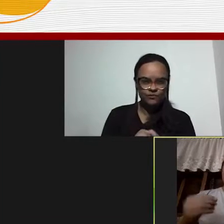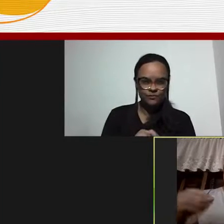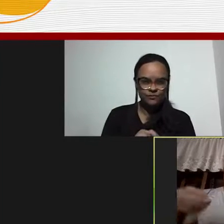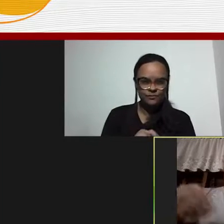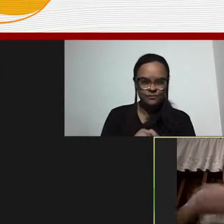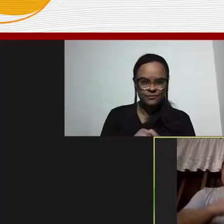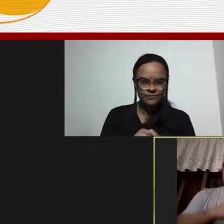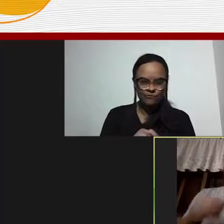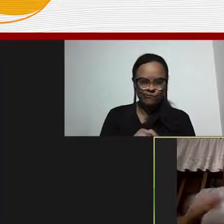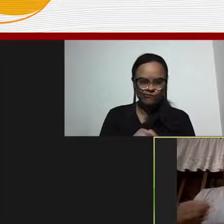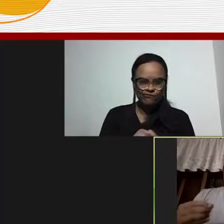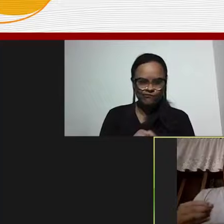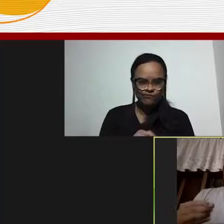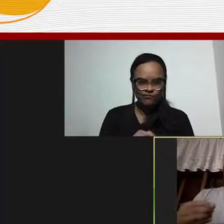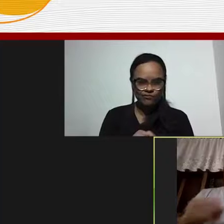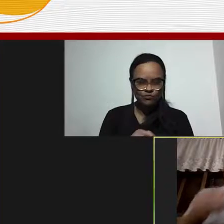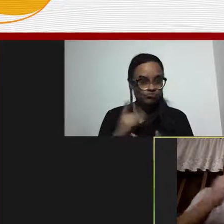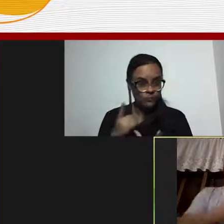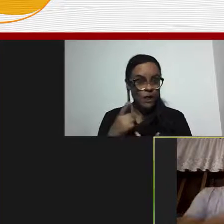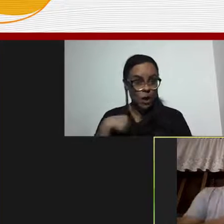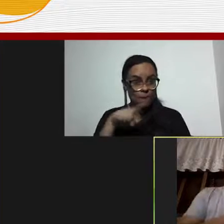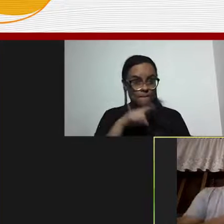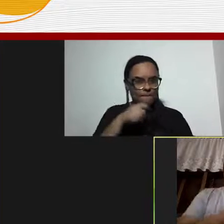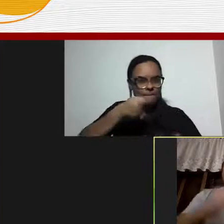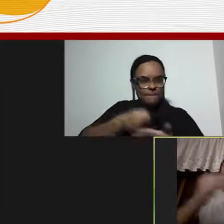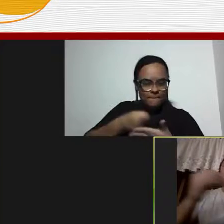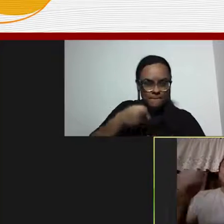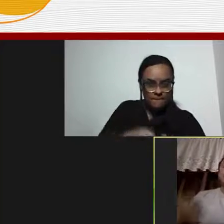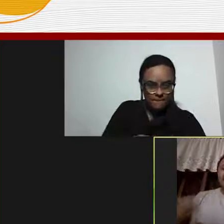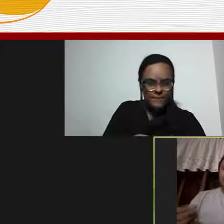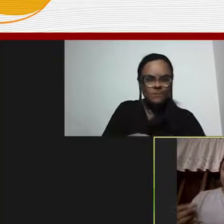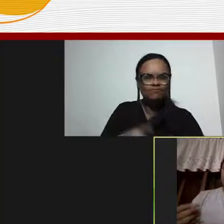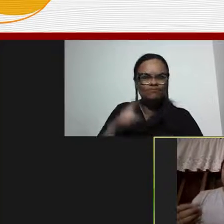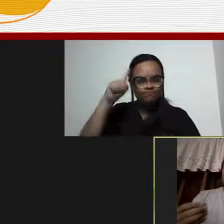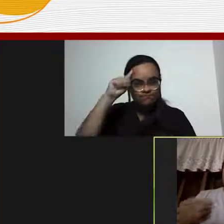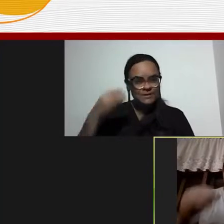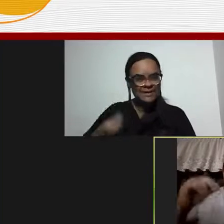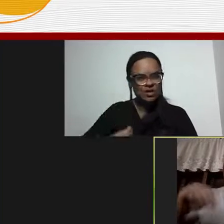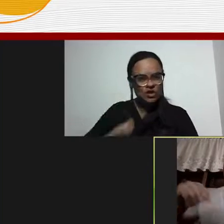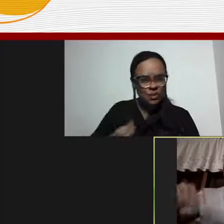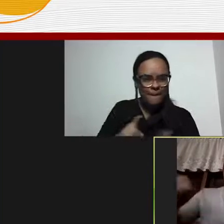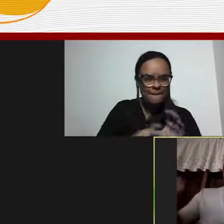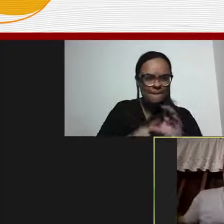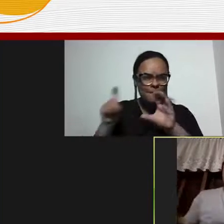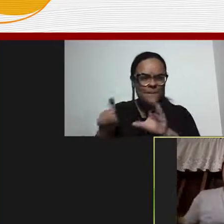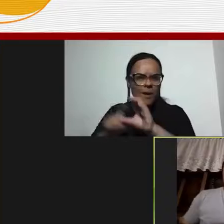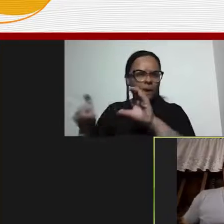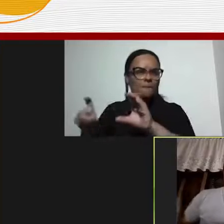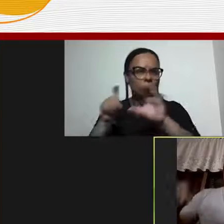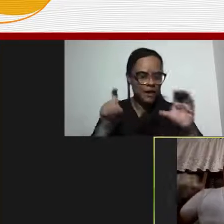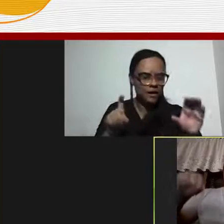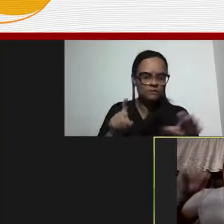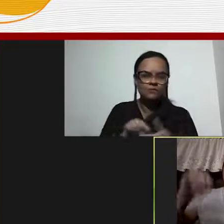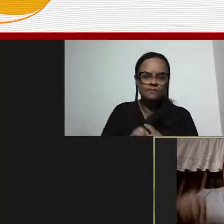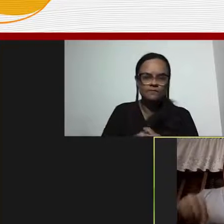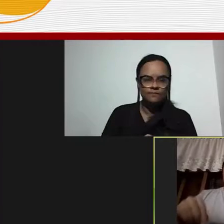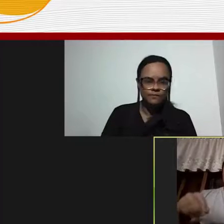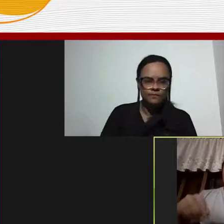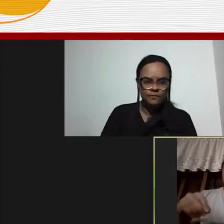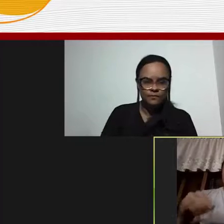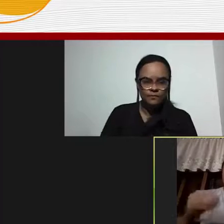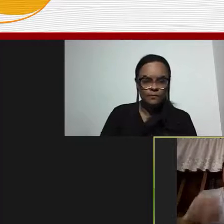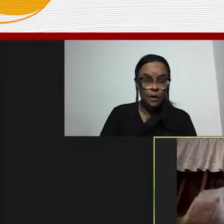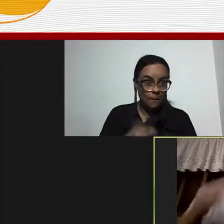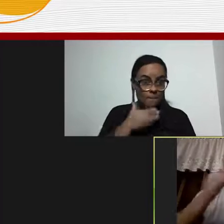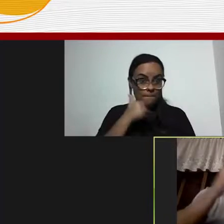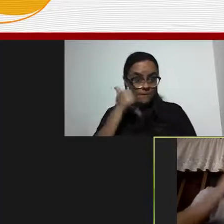porque a gente sempre luta por essa autonomia, por essa independência. Então, nada melhor do que ter uma pessoa